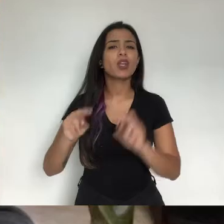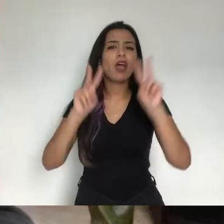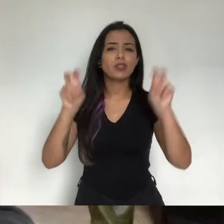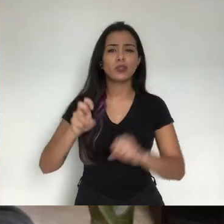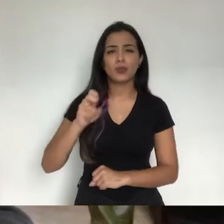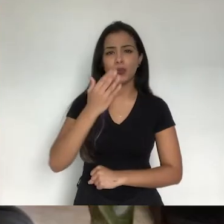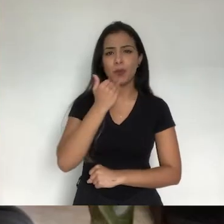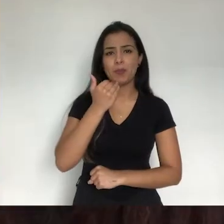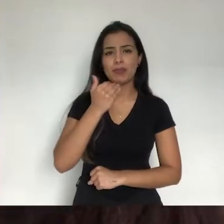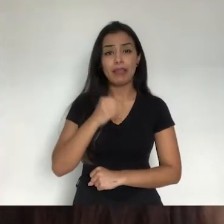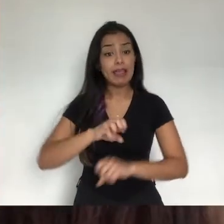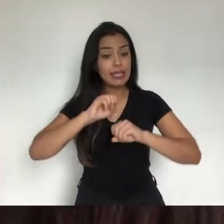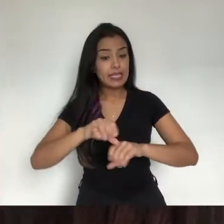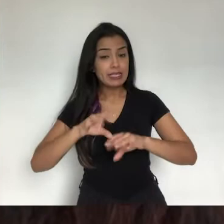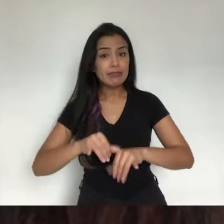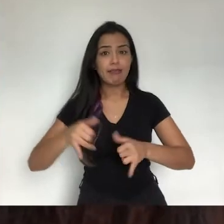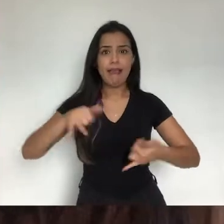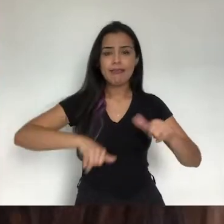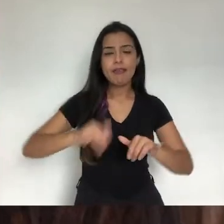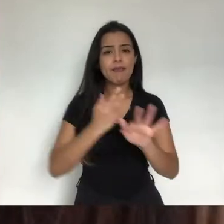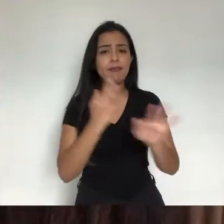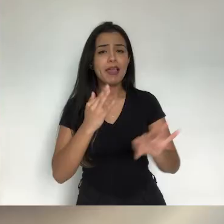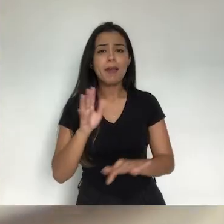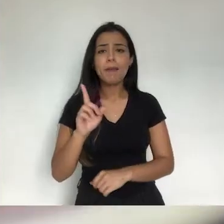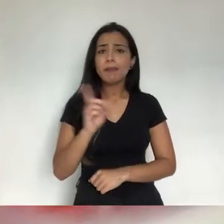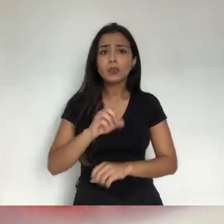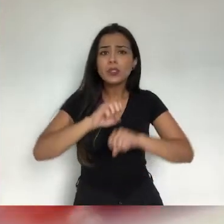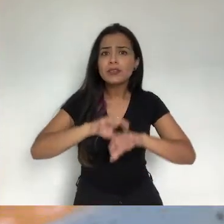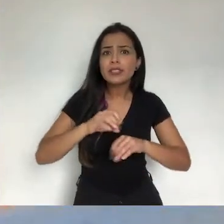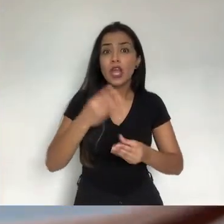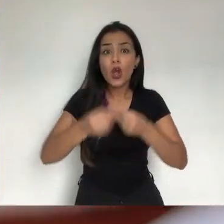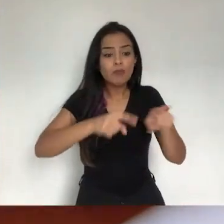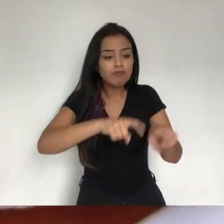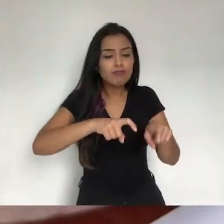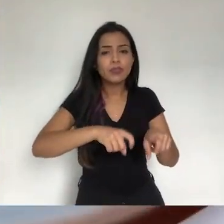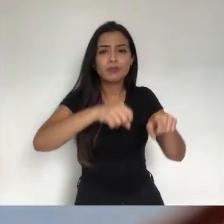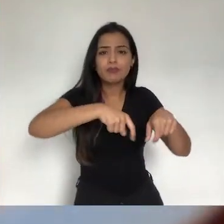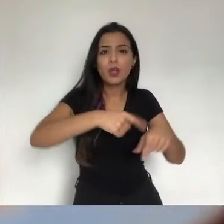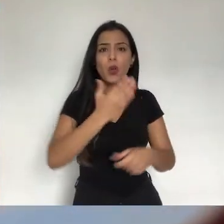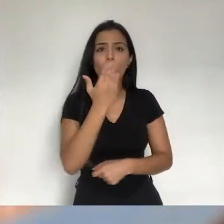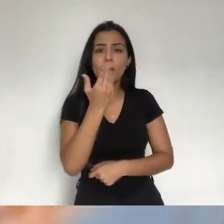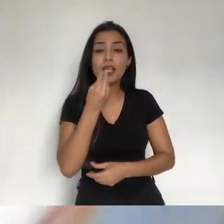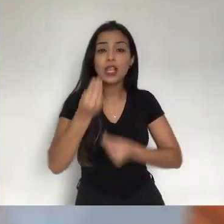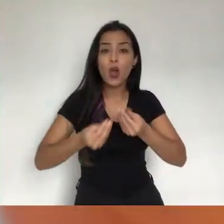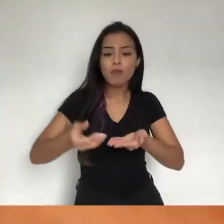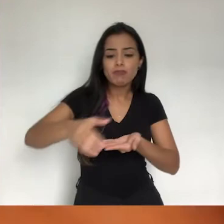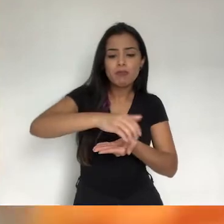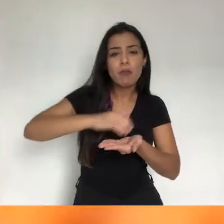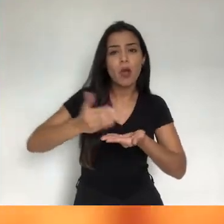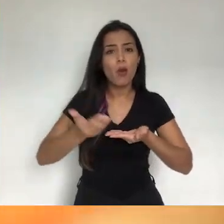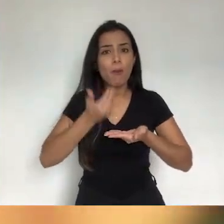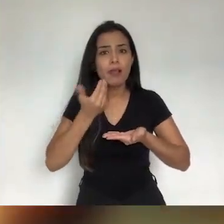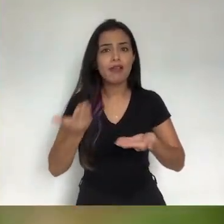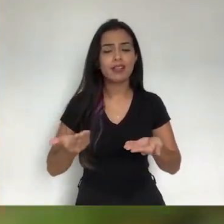A criança tem que aprender física e química, mas não aprende como que se planta um alimento, de onde se vem um alimento, como se constitui um prato. Não adianta a